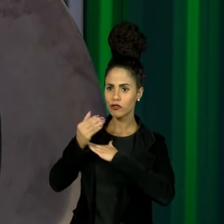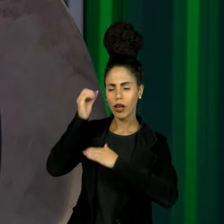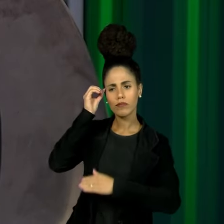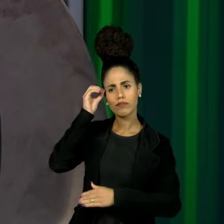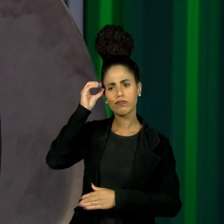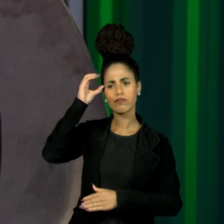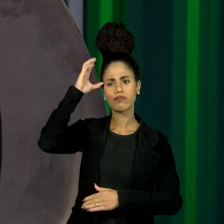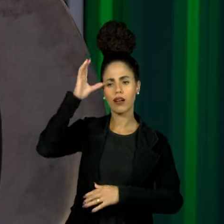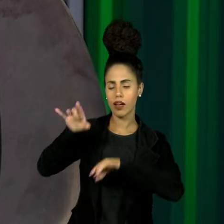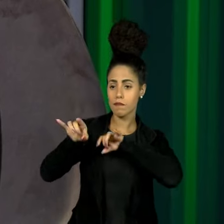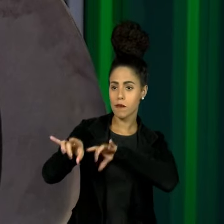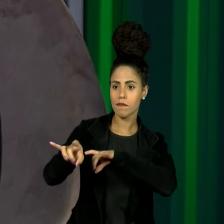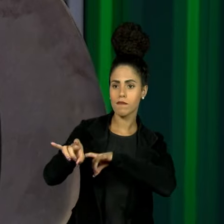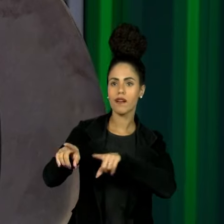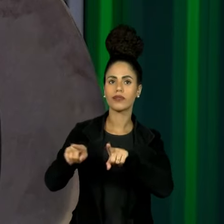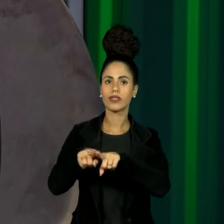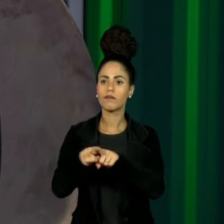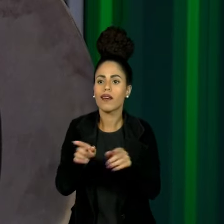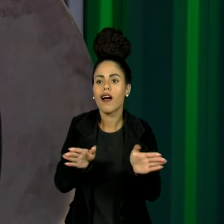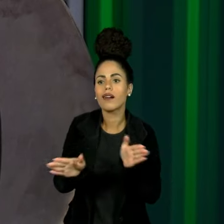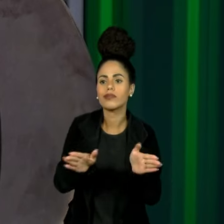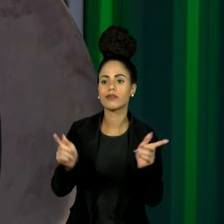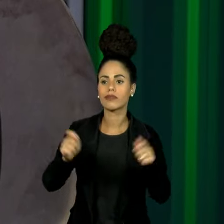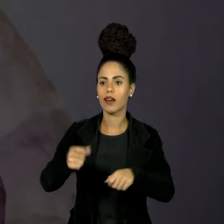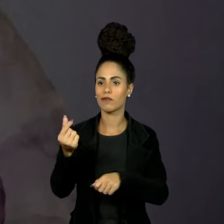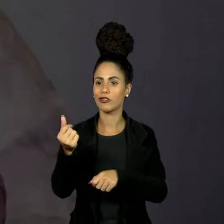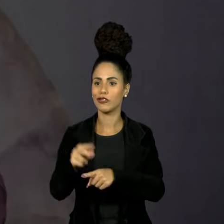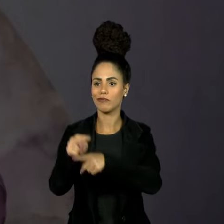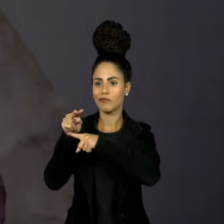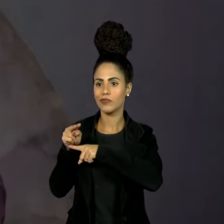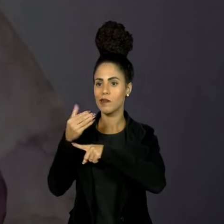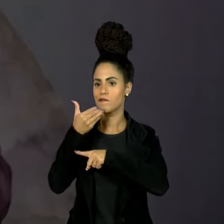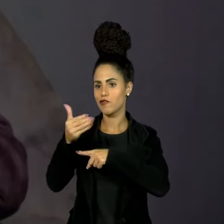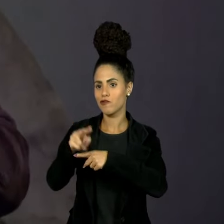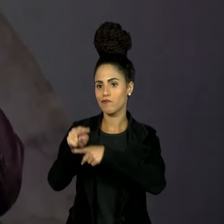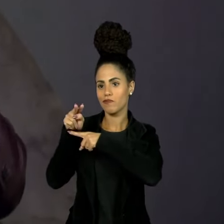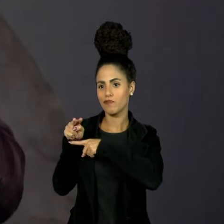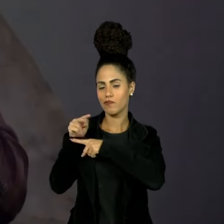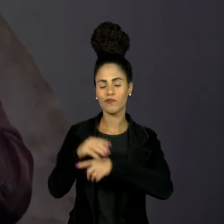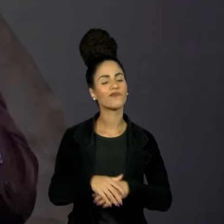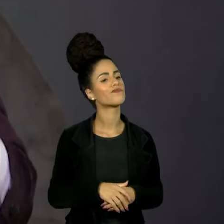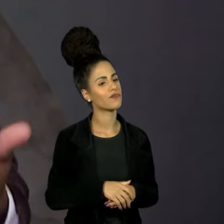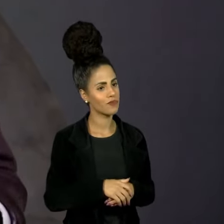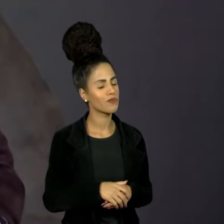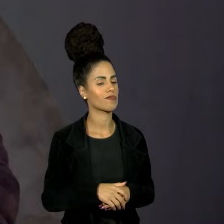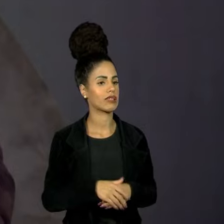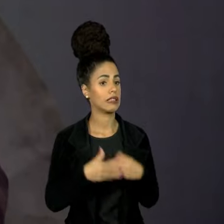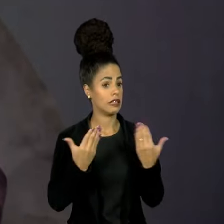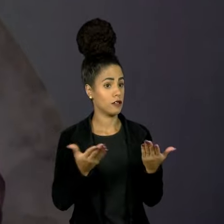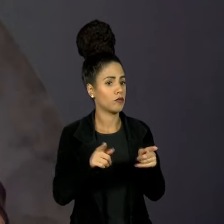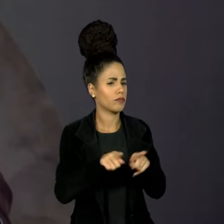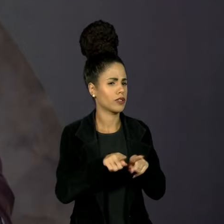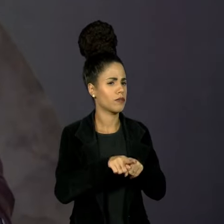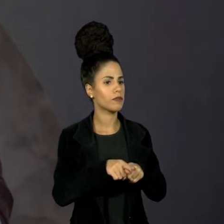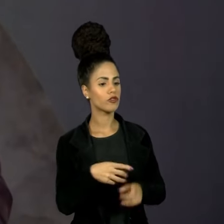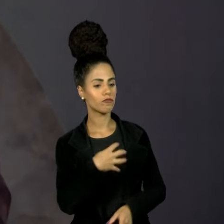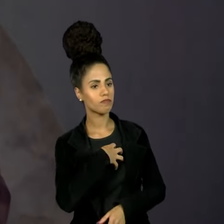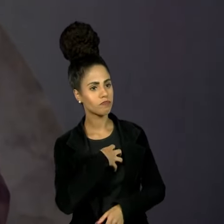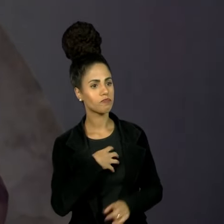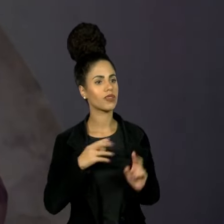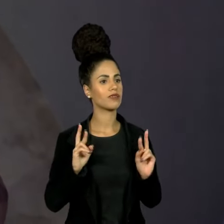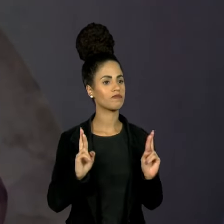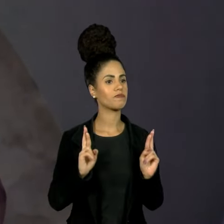técnico, me fornecesse acesso ao crédito. E, aliás, para a gente ficar mais estimulado, para ficar